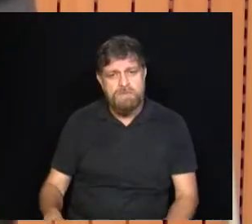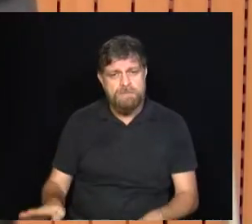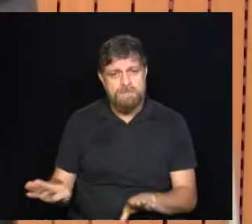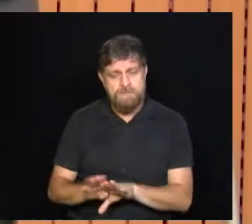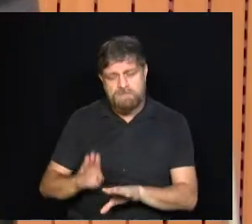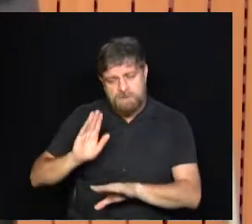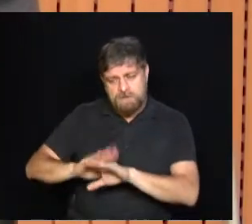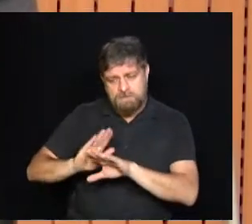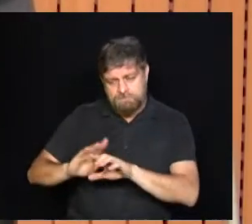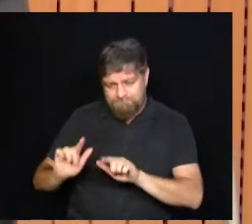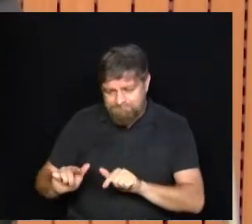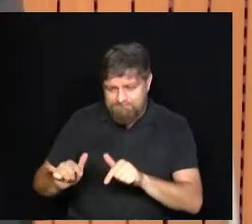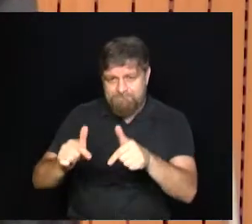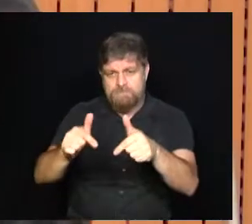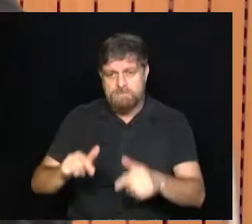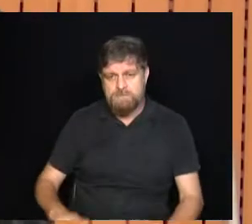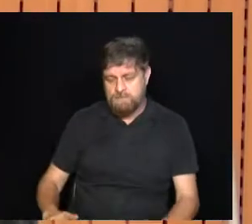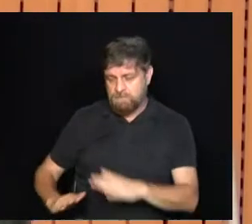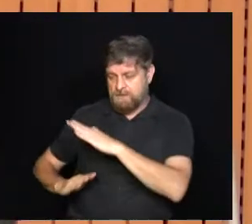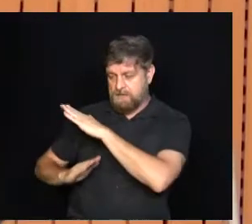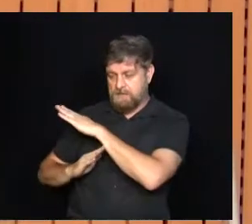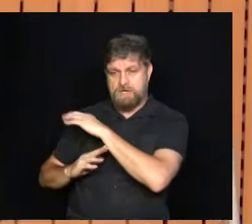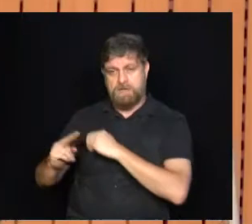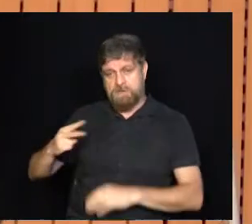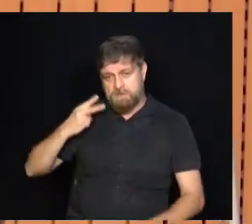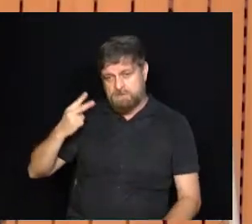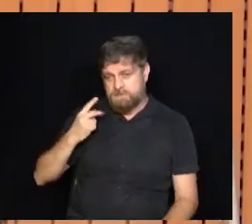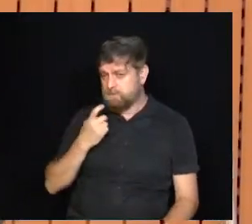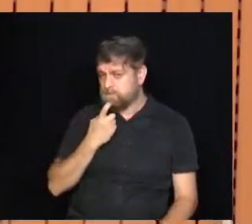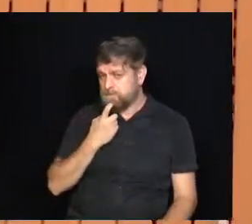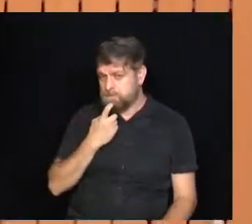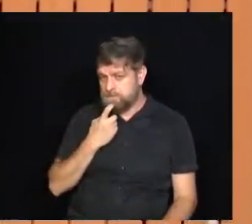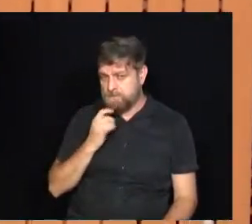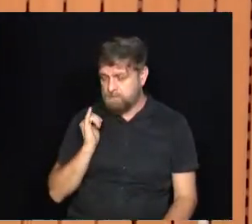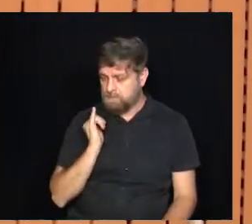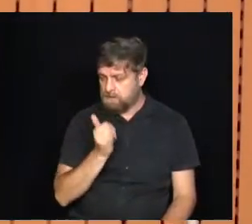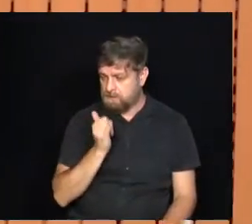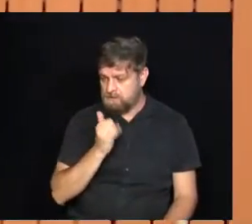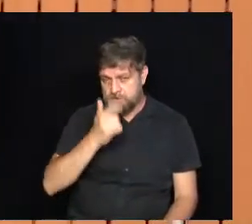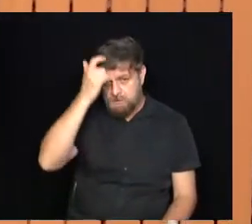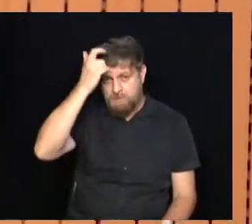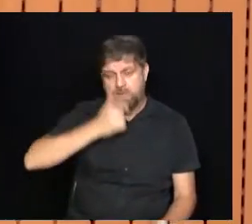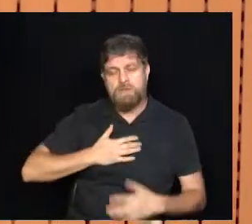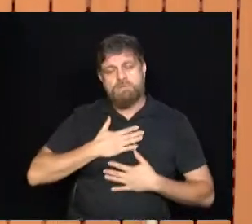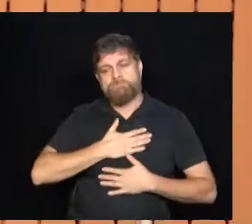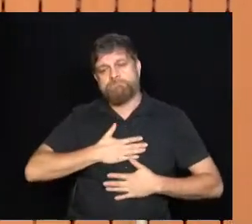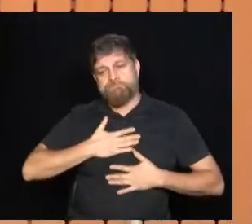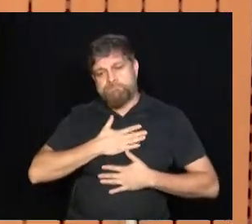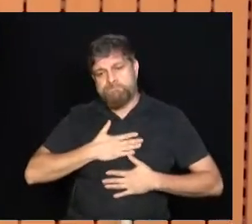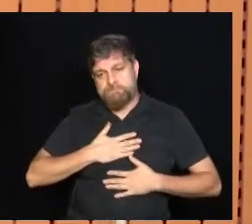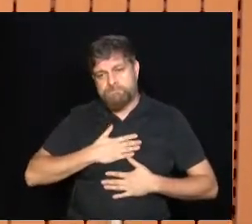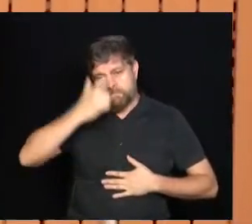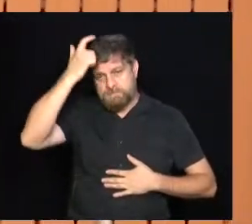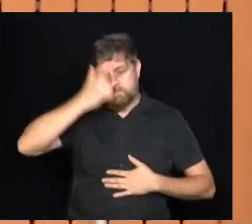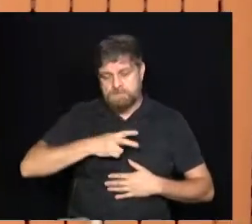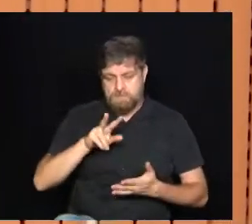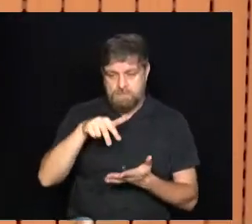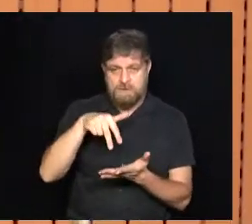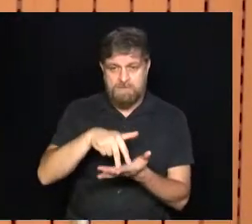produtivos. E o Legislativo de Campinas, eu digo que eu sou um privilegiado por estar aqui. A gente tem